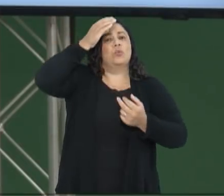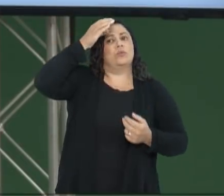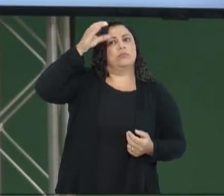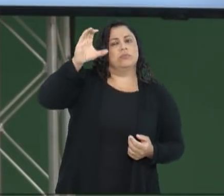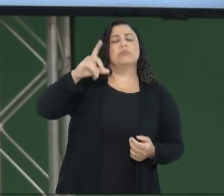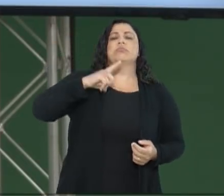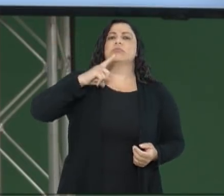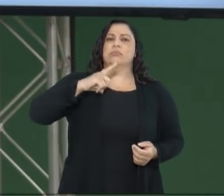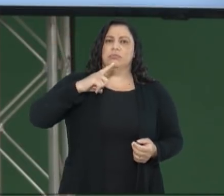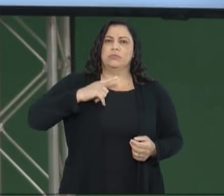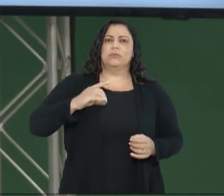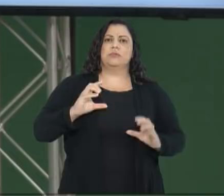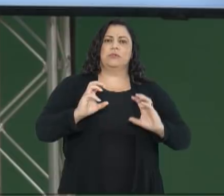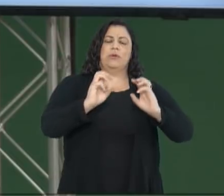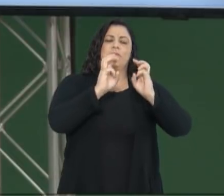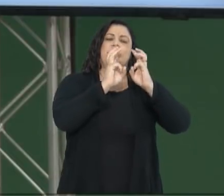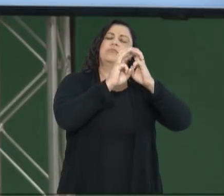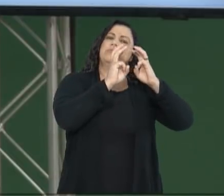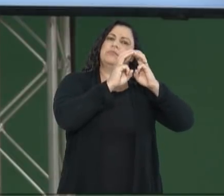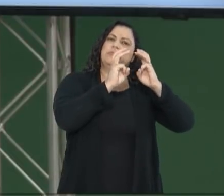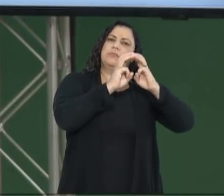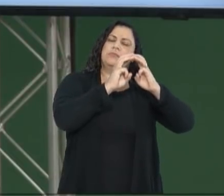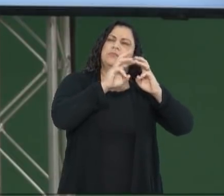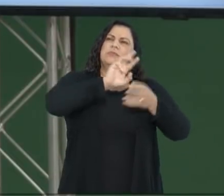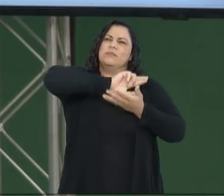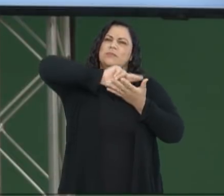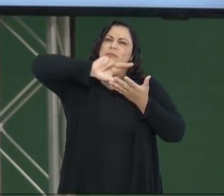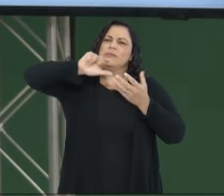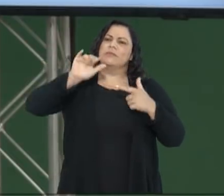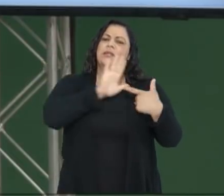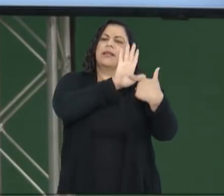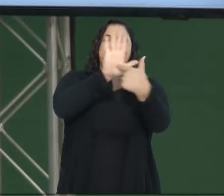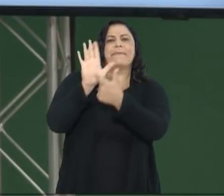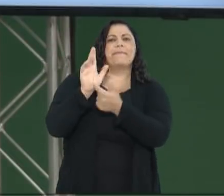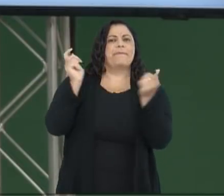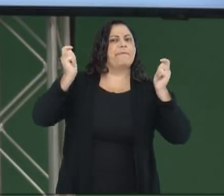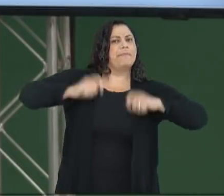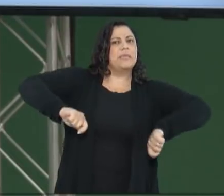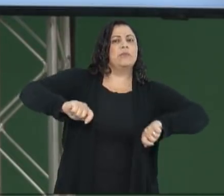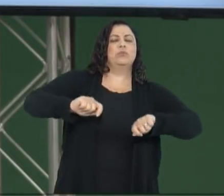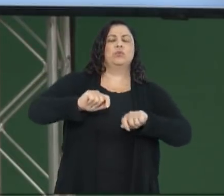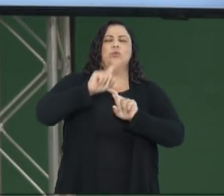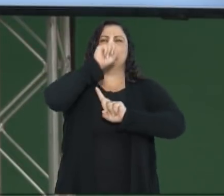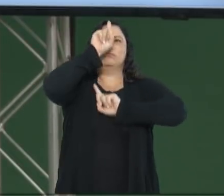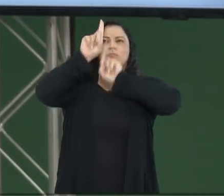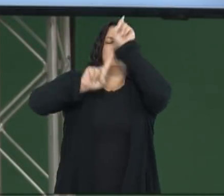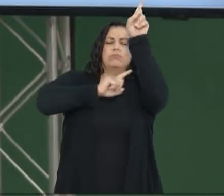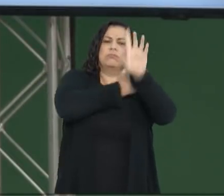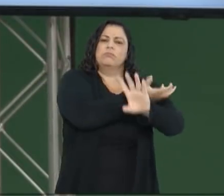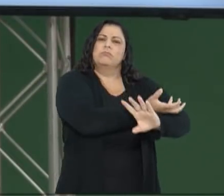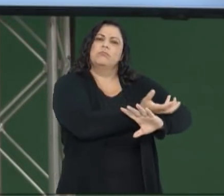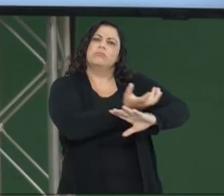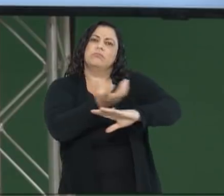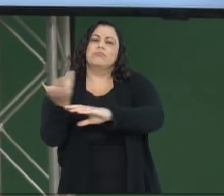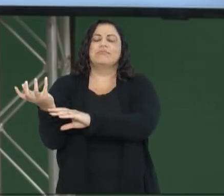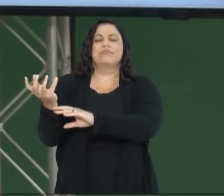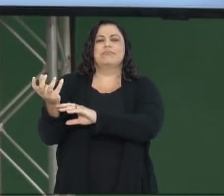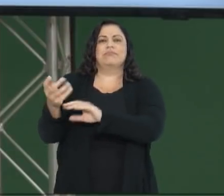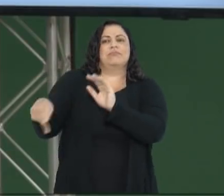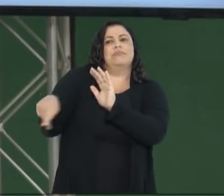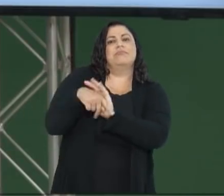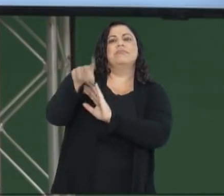são feitos ali dos canteiros, refletem muito, remetem muito a essa ideia dos jardins ali da Europa,